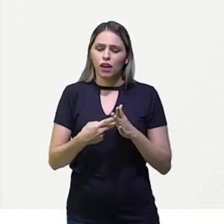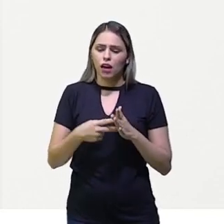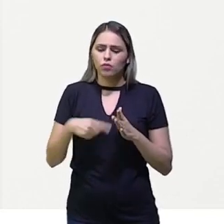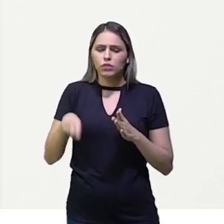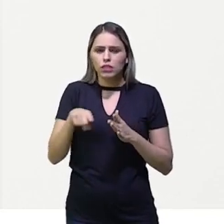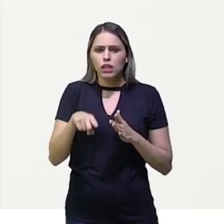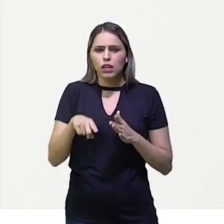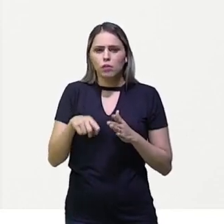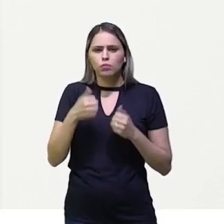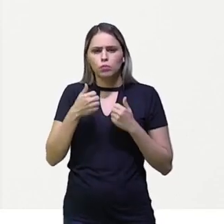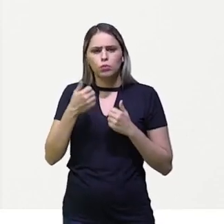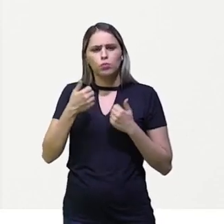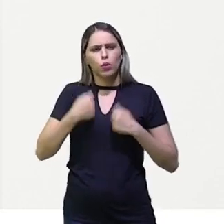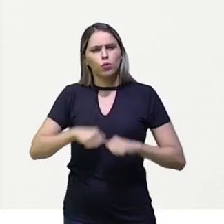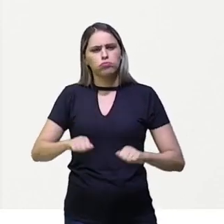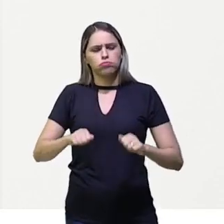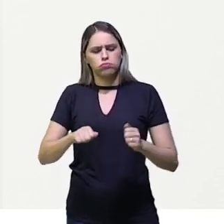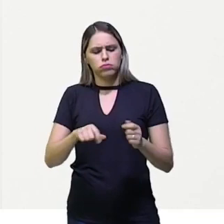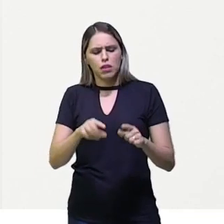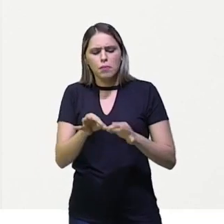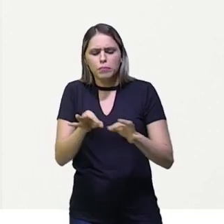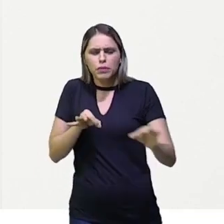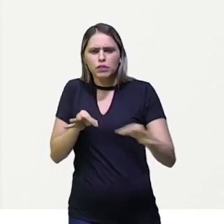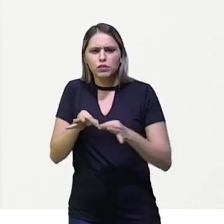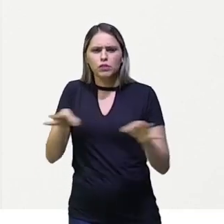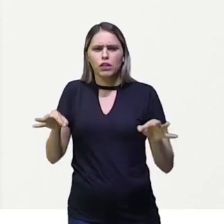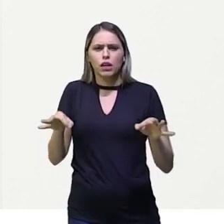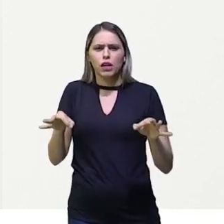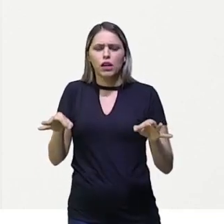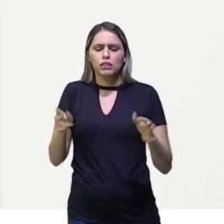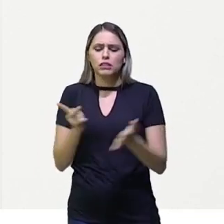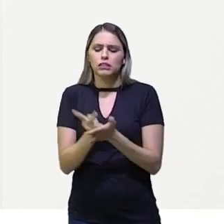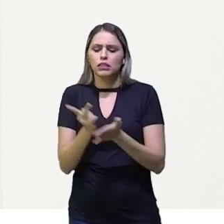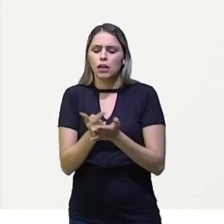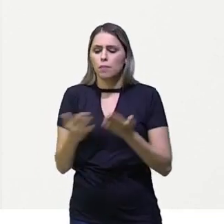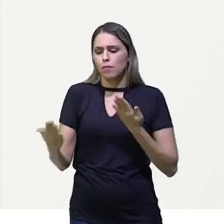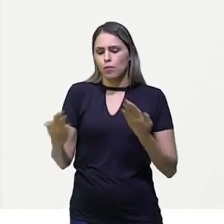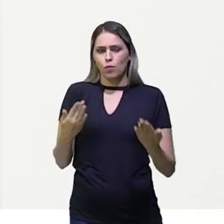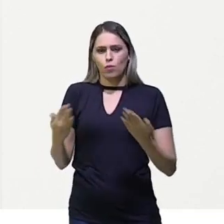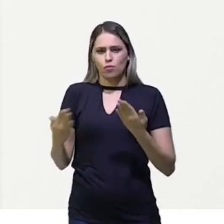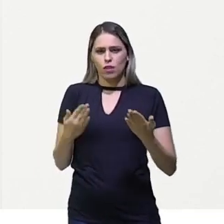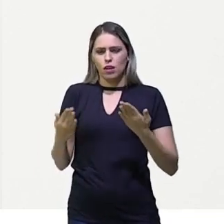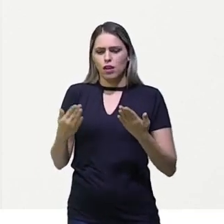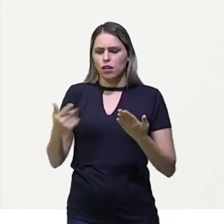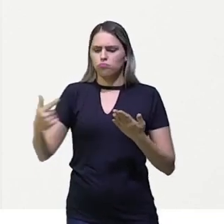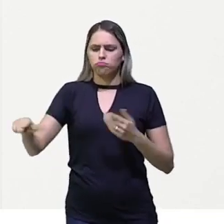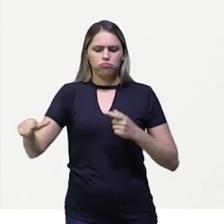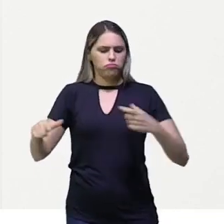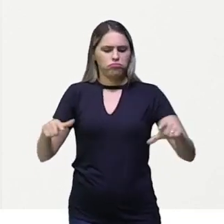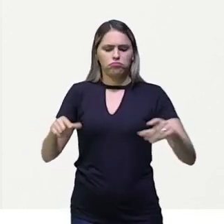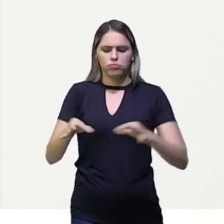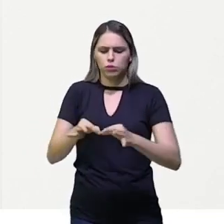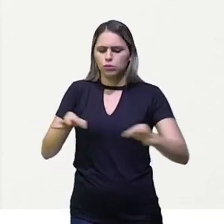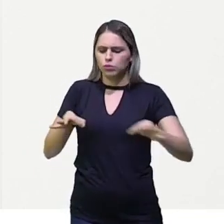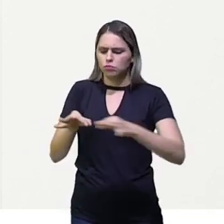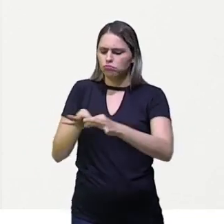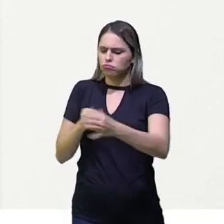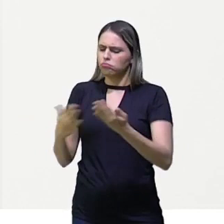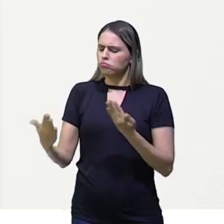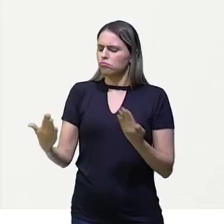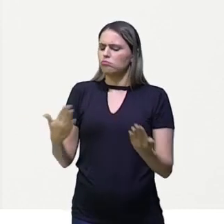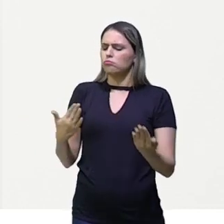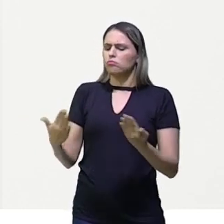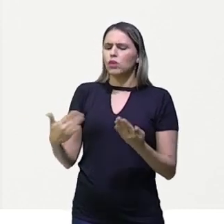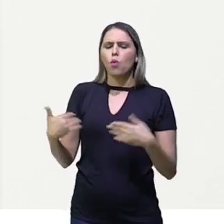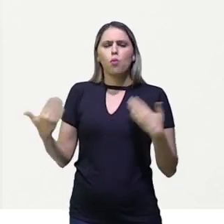medir algo ou alguma coisa comparando-a com a outra coisa da mesma natureza,